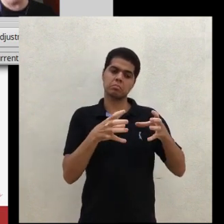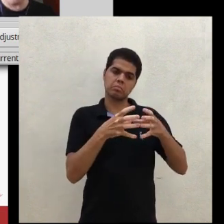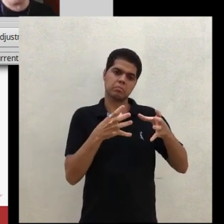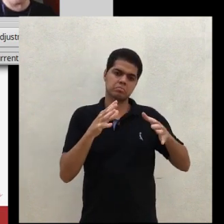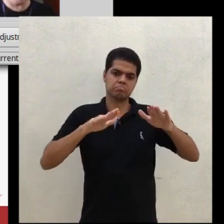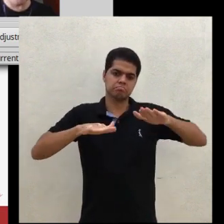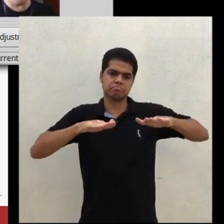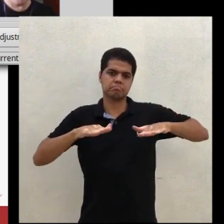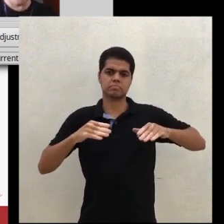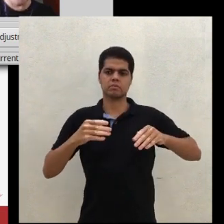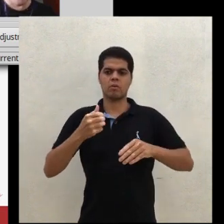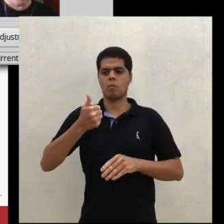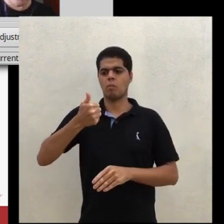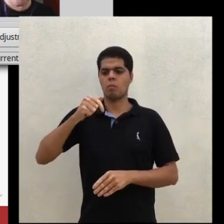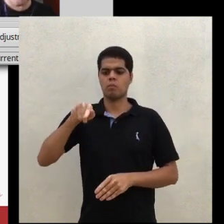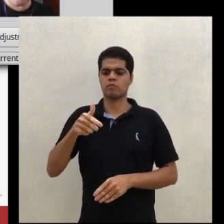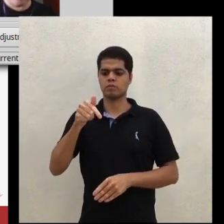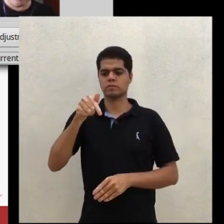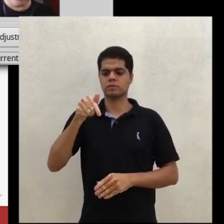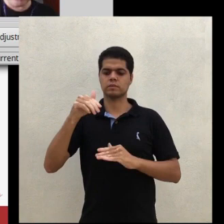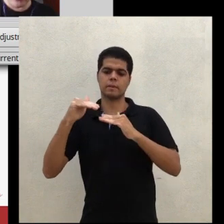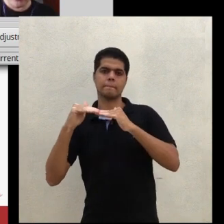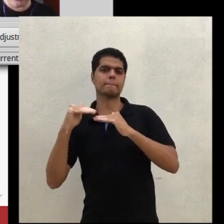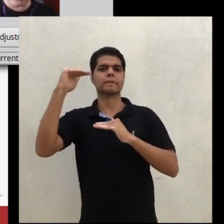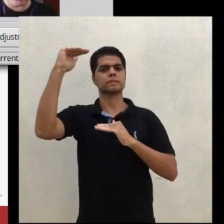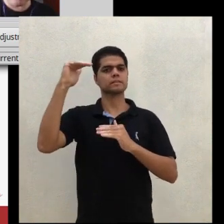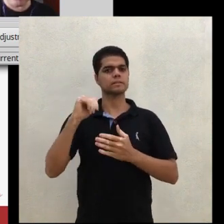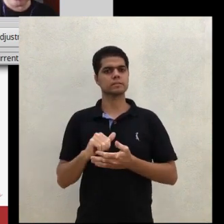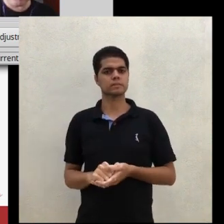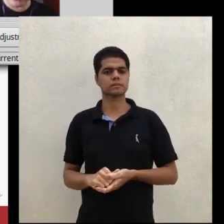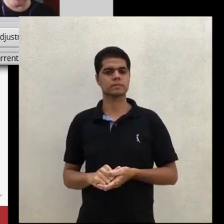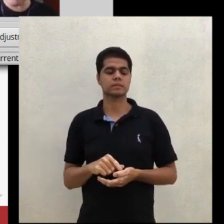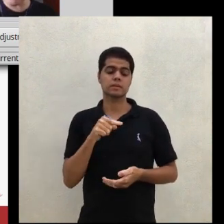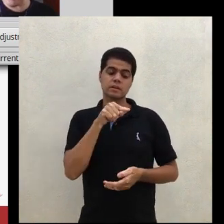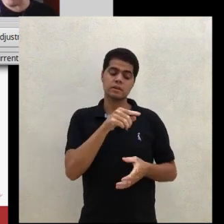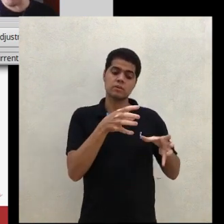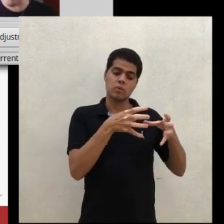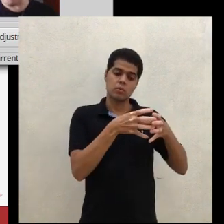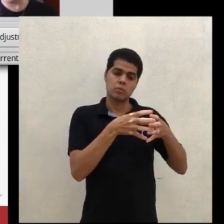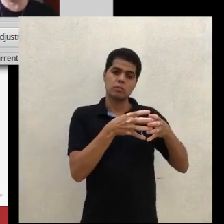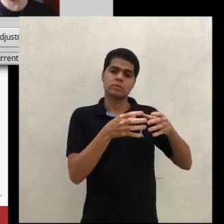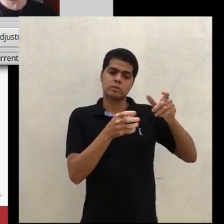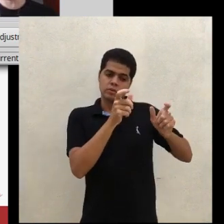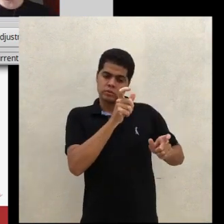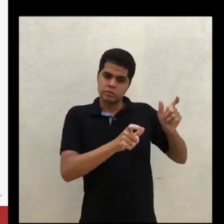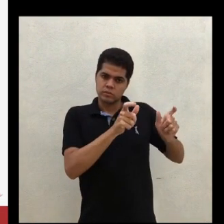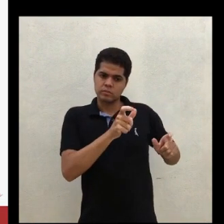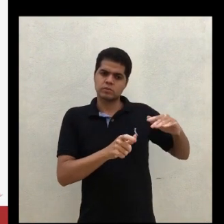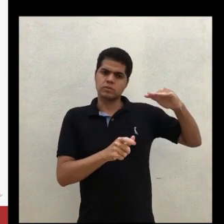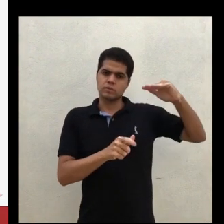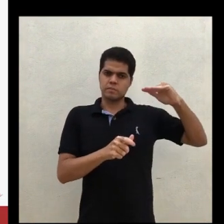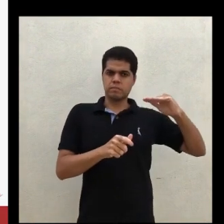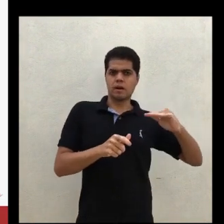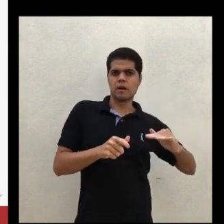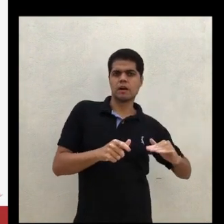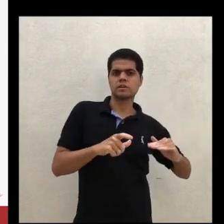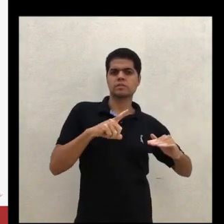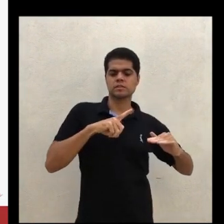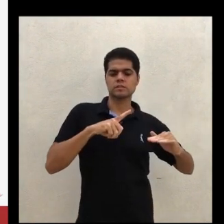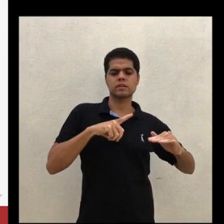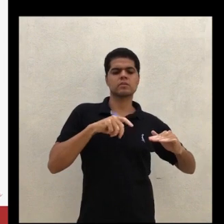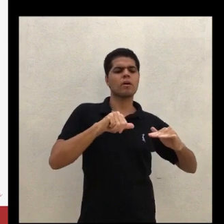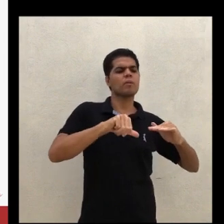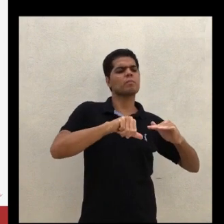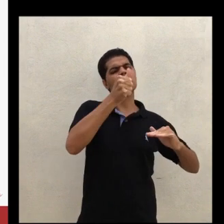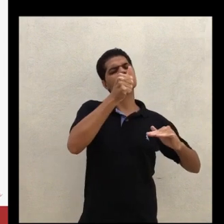mais baixas aqui, ó, a chance dela pertencer ao conjunto das pessoas altas é bem menor. Tá?